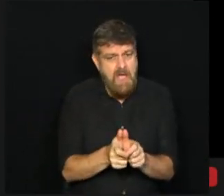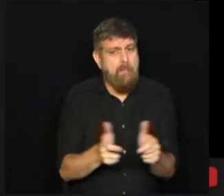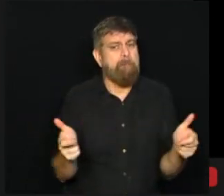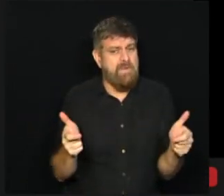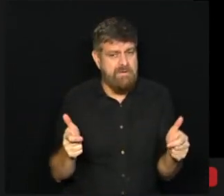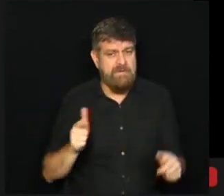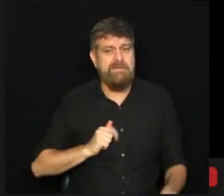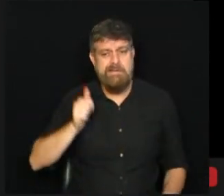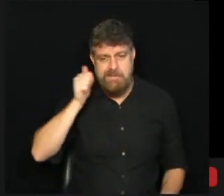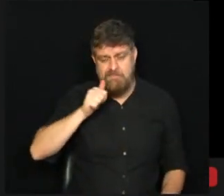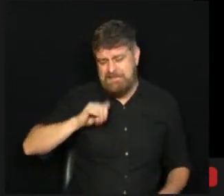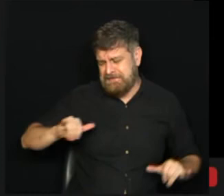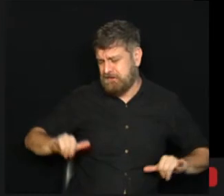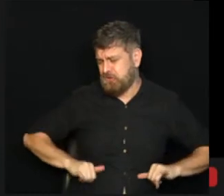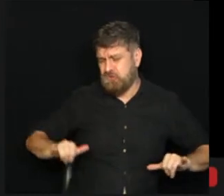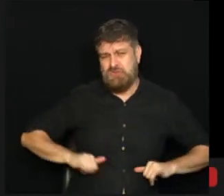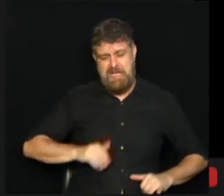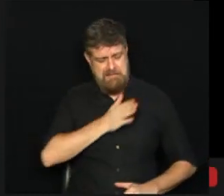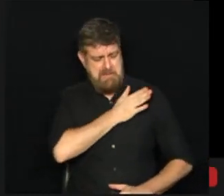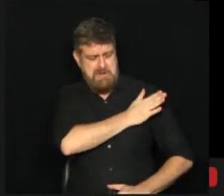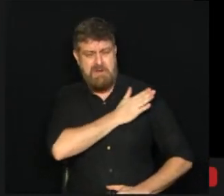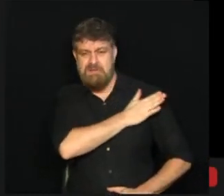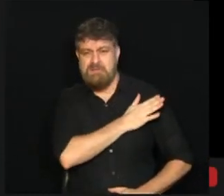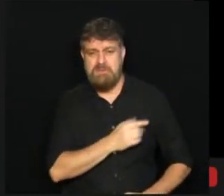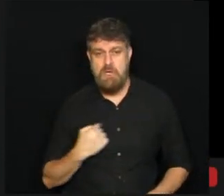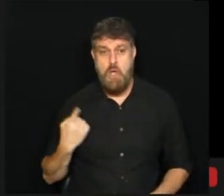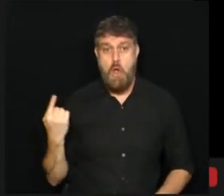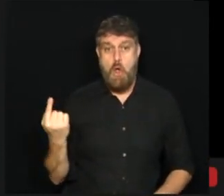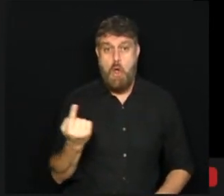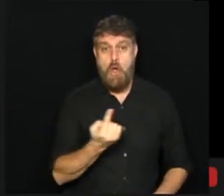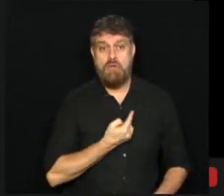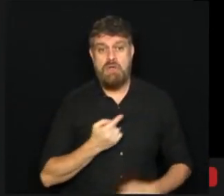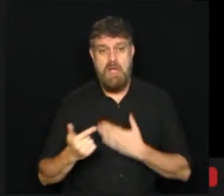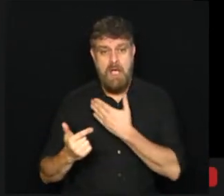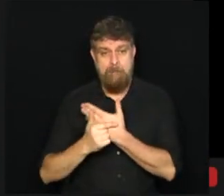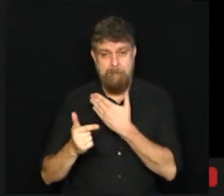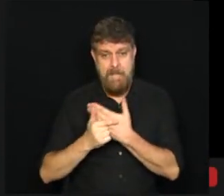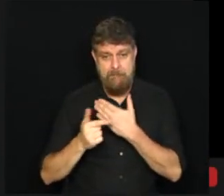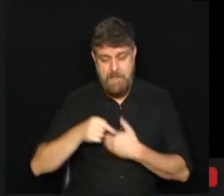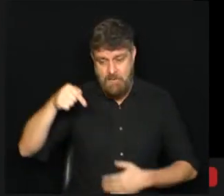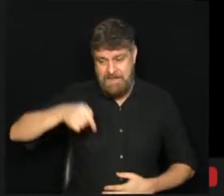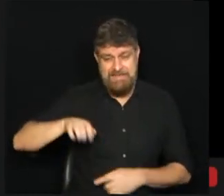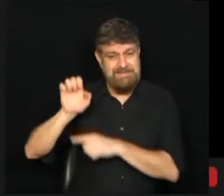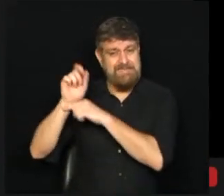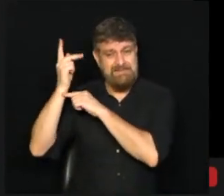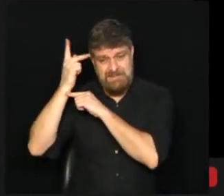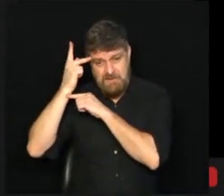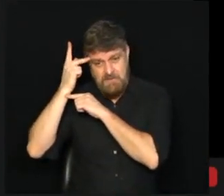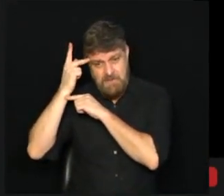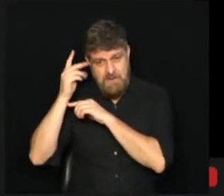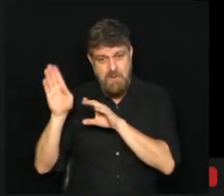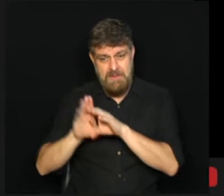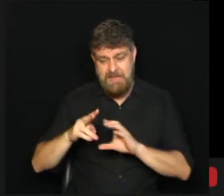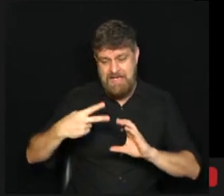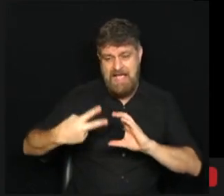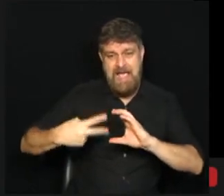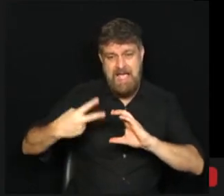vezes as mulheres. E eu acho que uma das funções que nós temos, tanto no âmbito estadual quanto nas